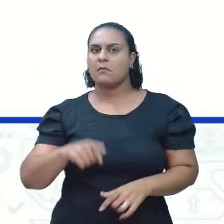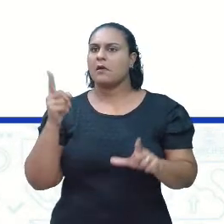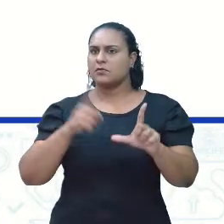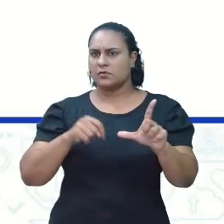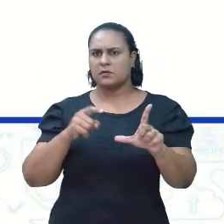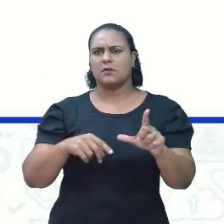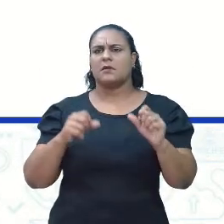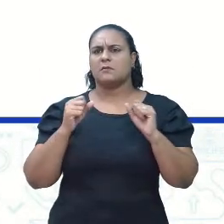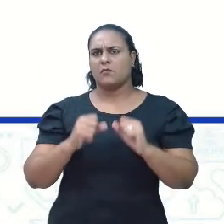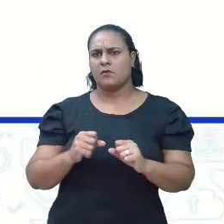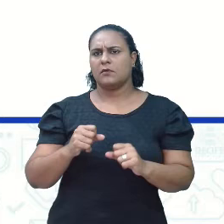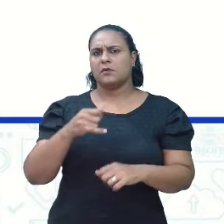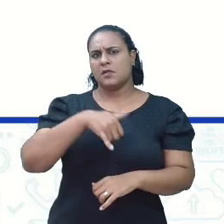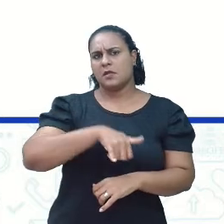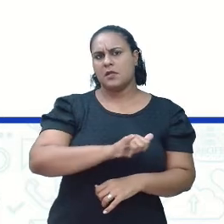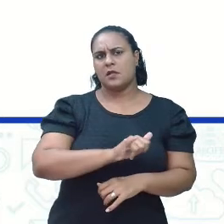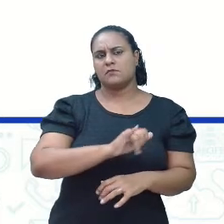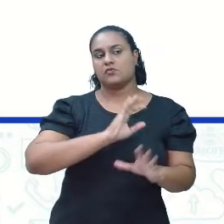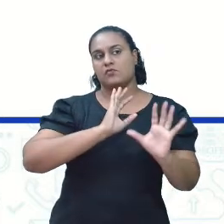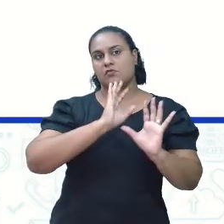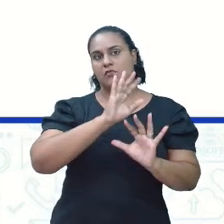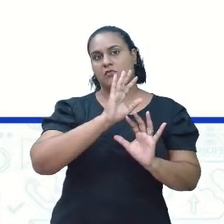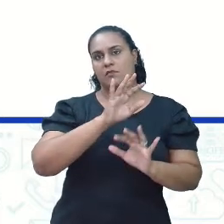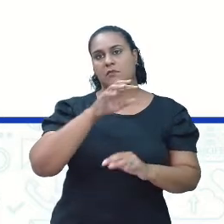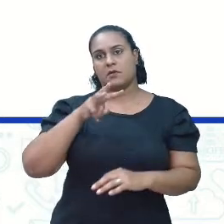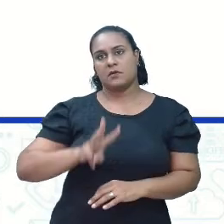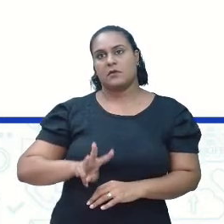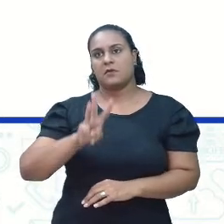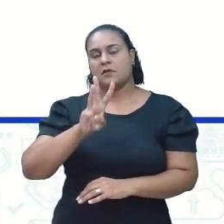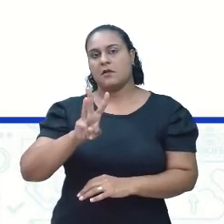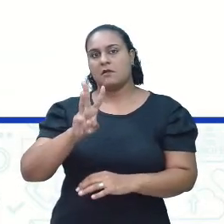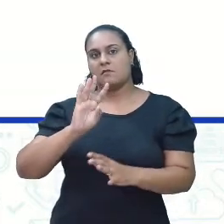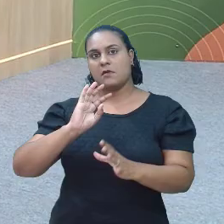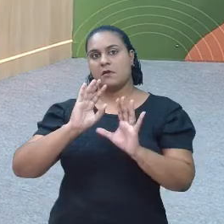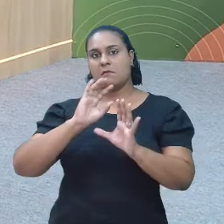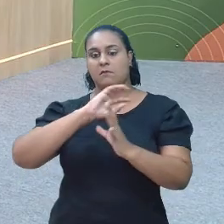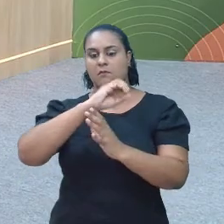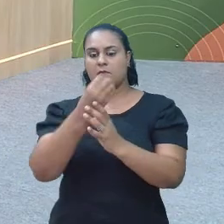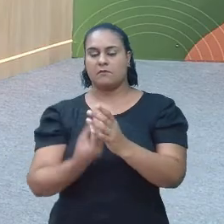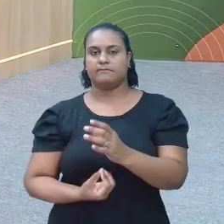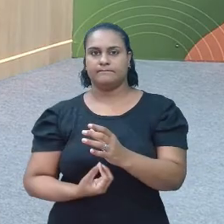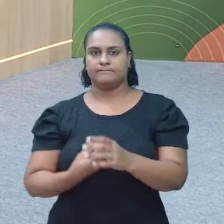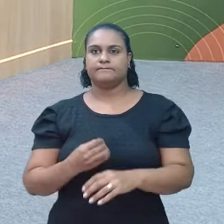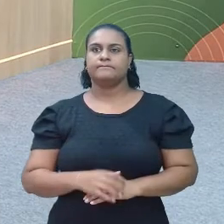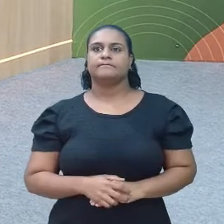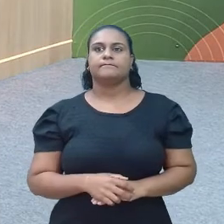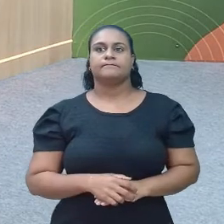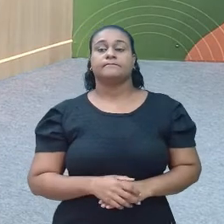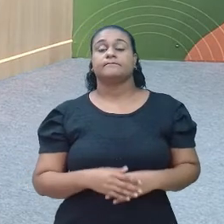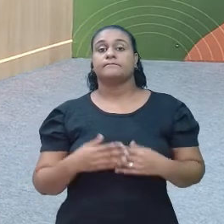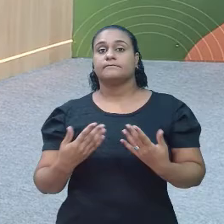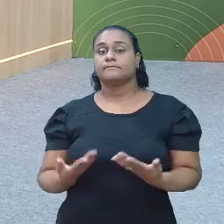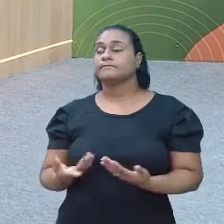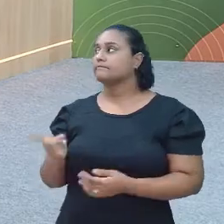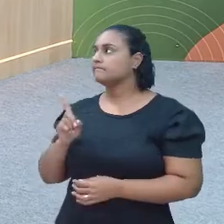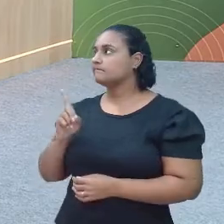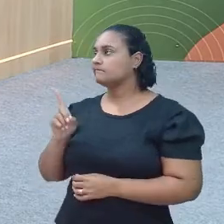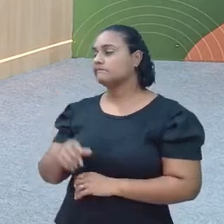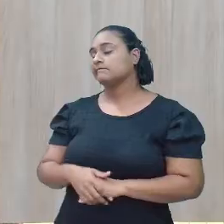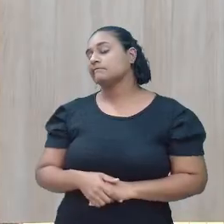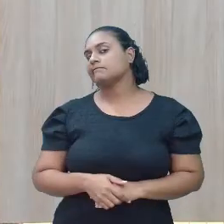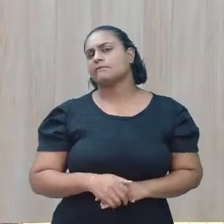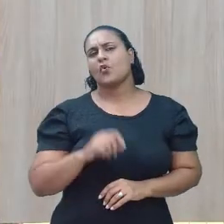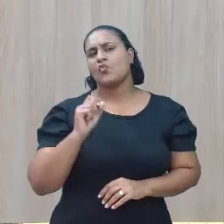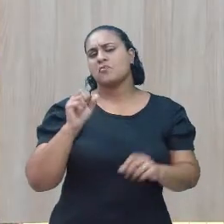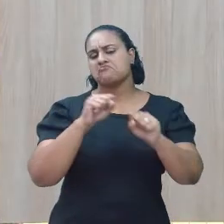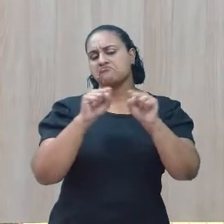seja, Y é bola de vôlei e W é bola de basquete, tá bom? Então, voltando aqui, o que